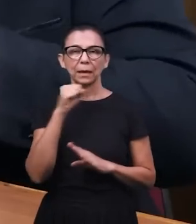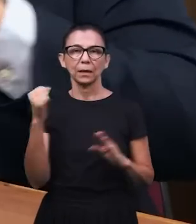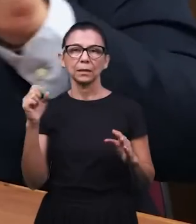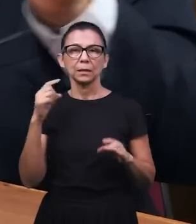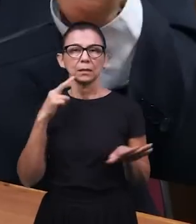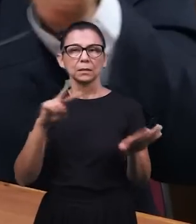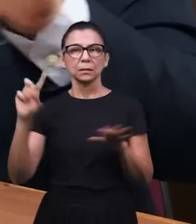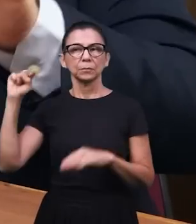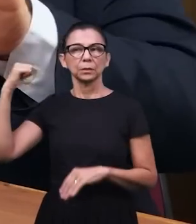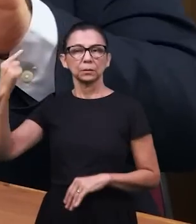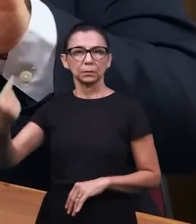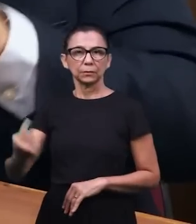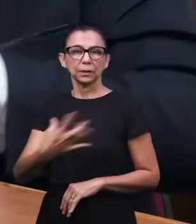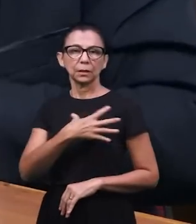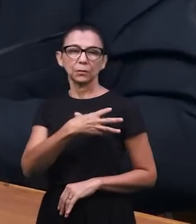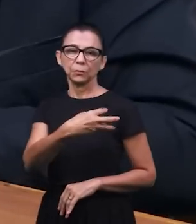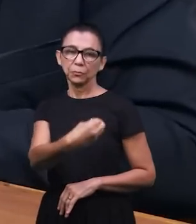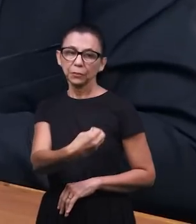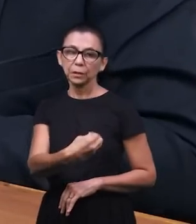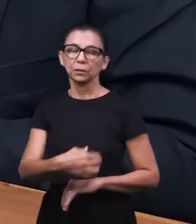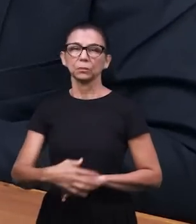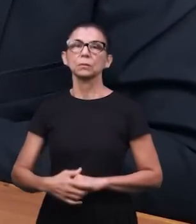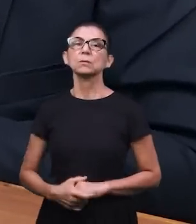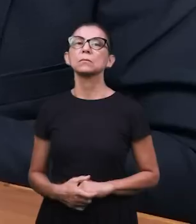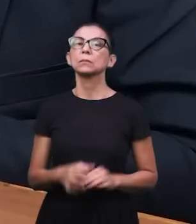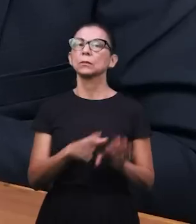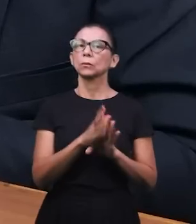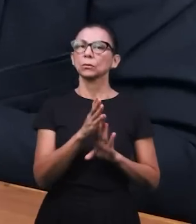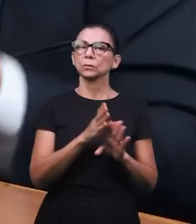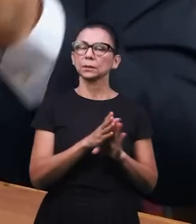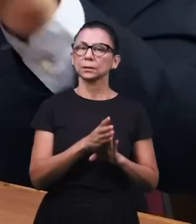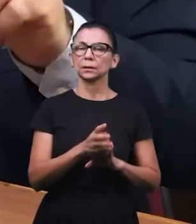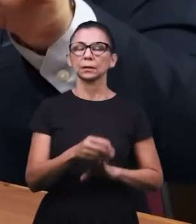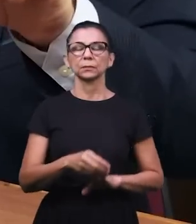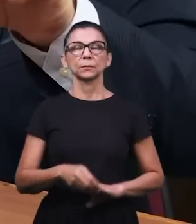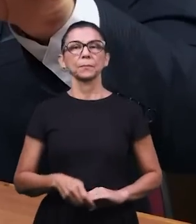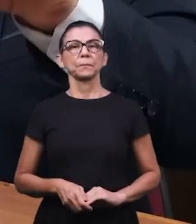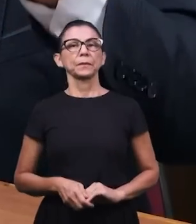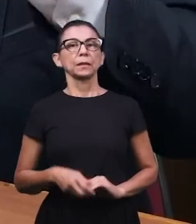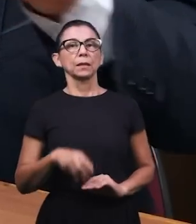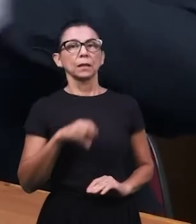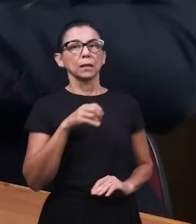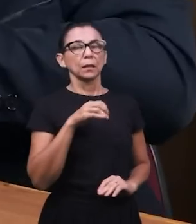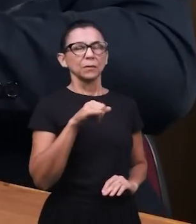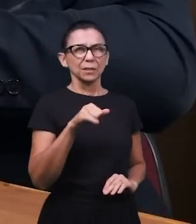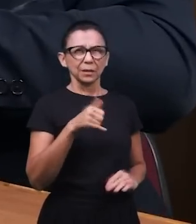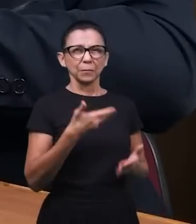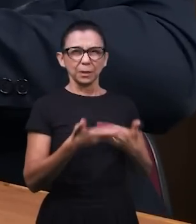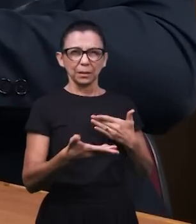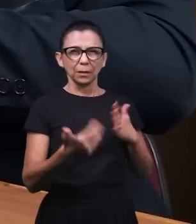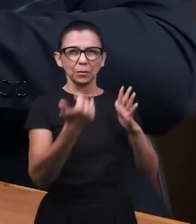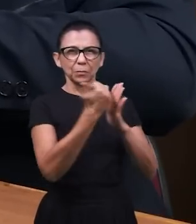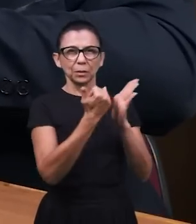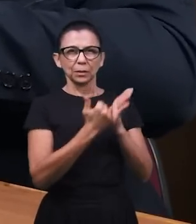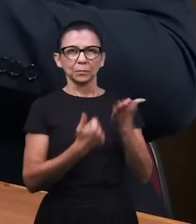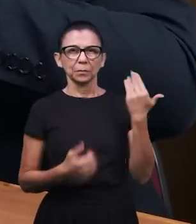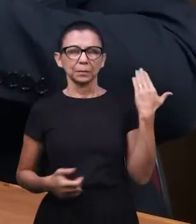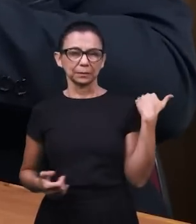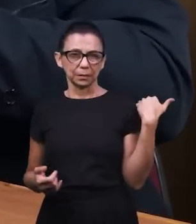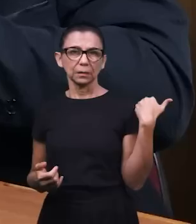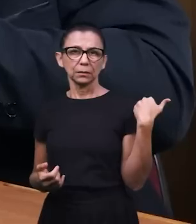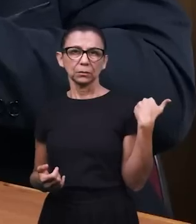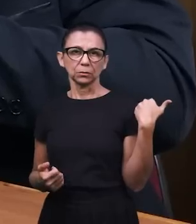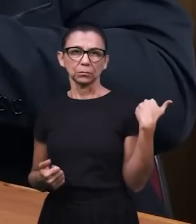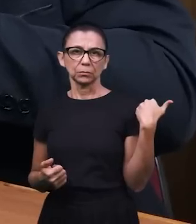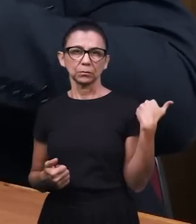Os filhos em relação aos pais, você não pode deixar de assistir. E, aliás, eu recomendo, se você não assistiu a edição anterior do Conversas Bíblicas,